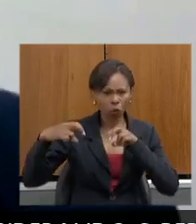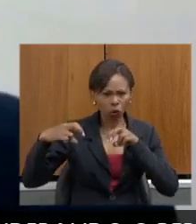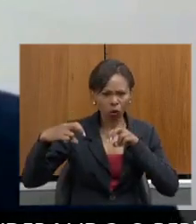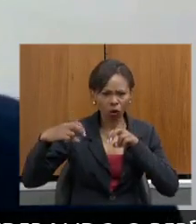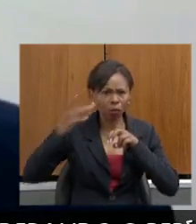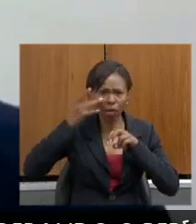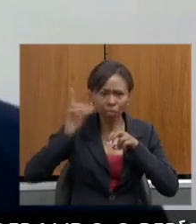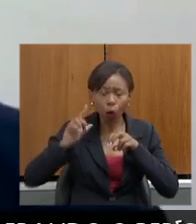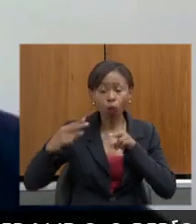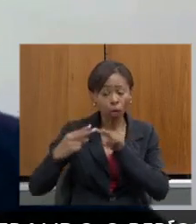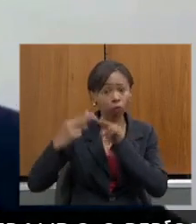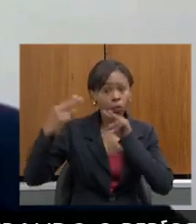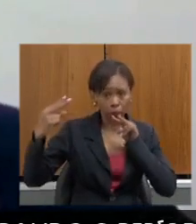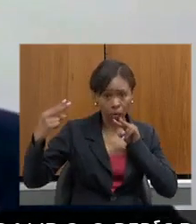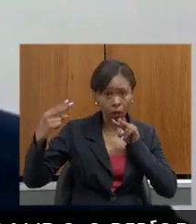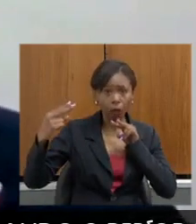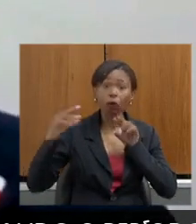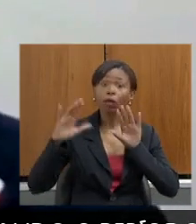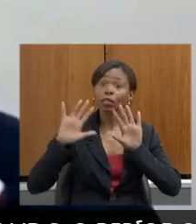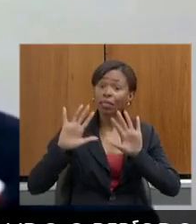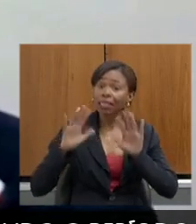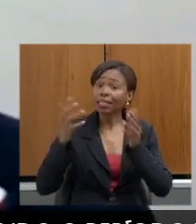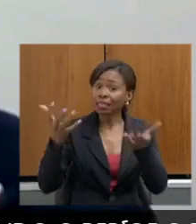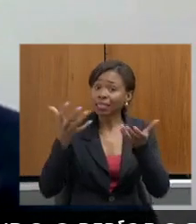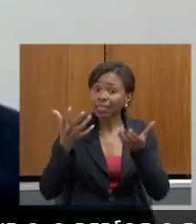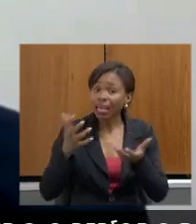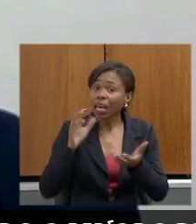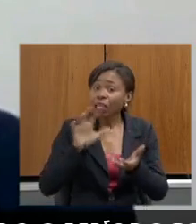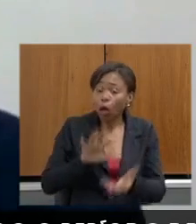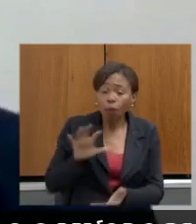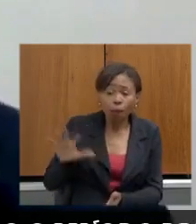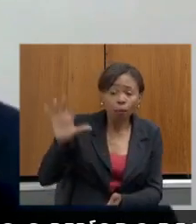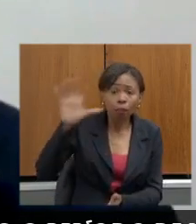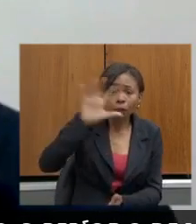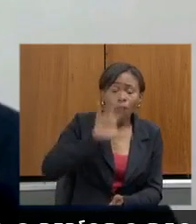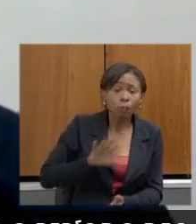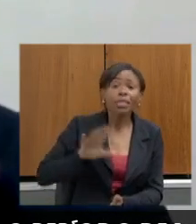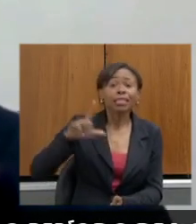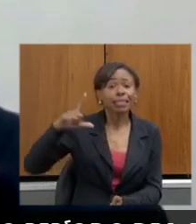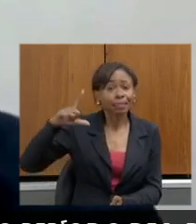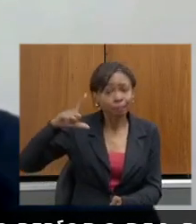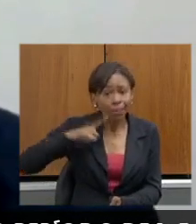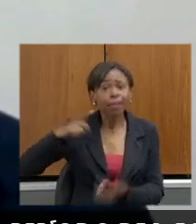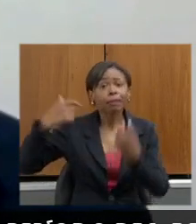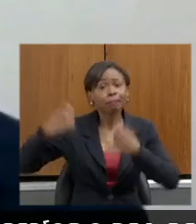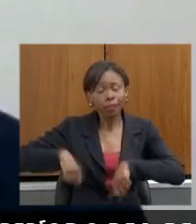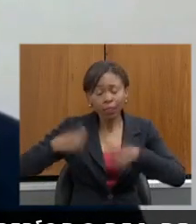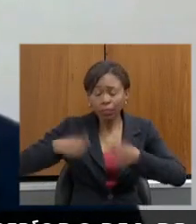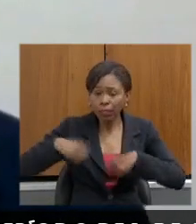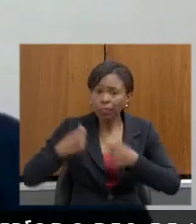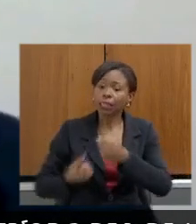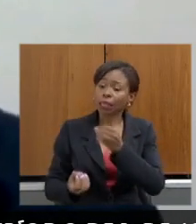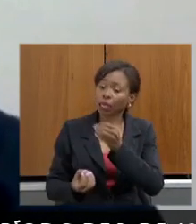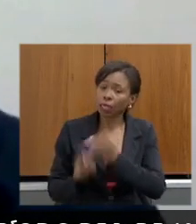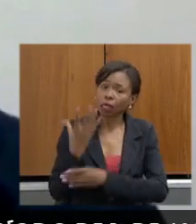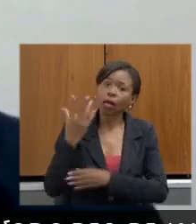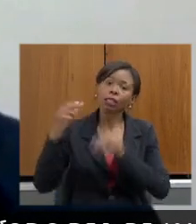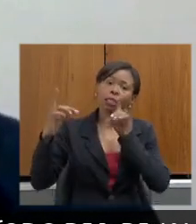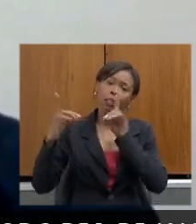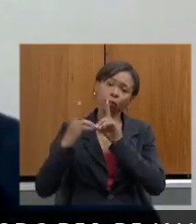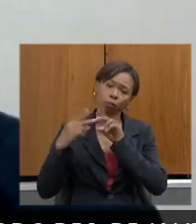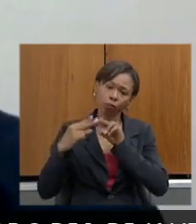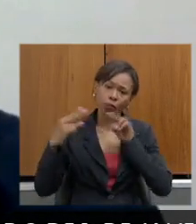é aquele que toda com marca tem o plantão digital toda comarca do estado de Minas